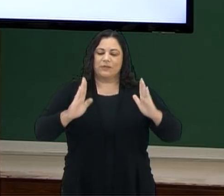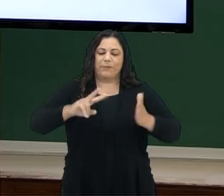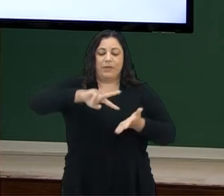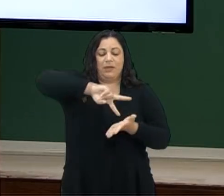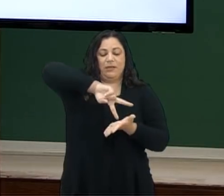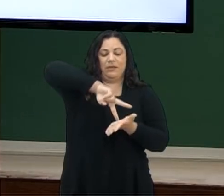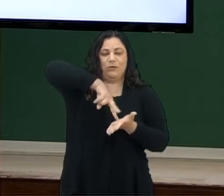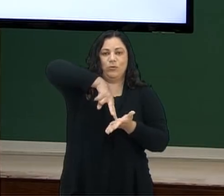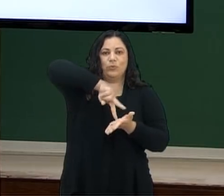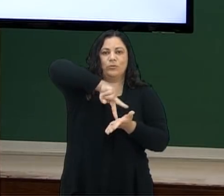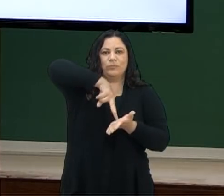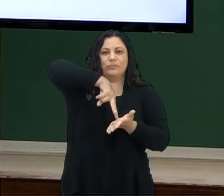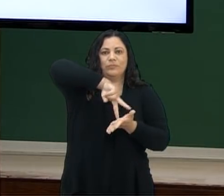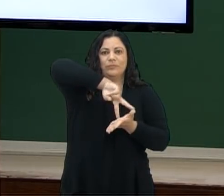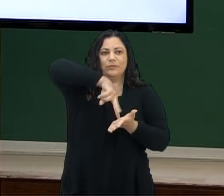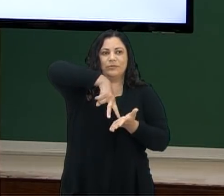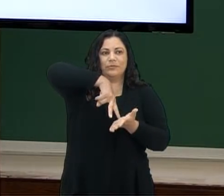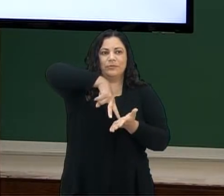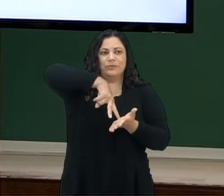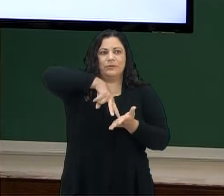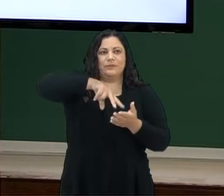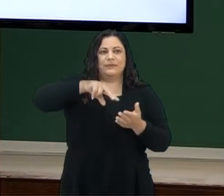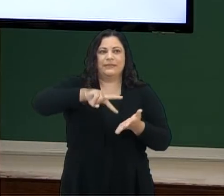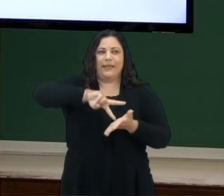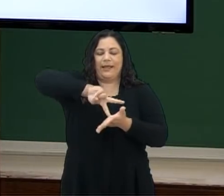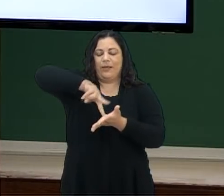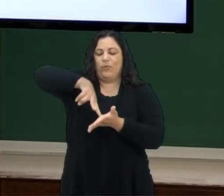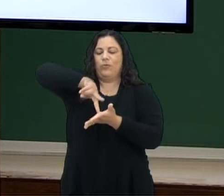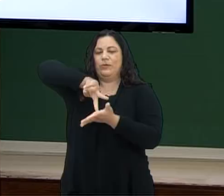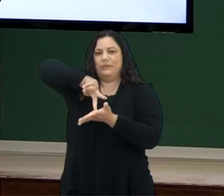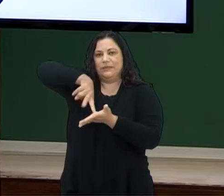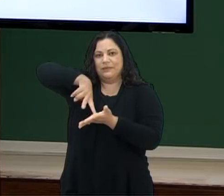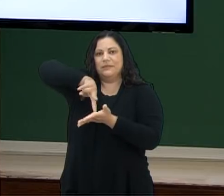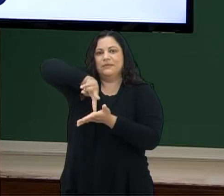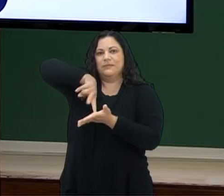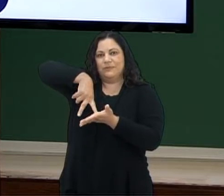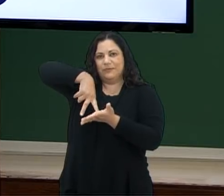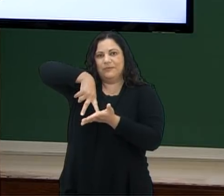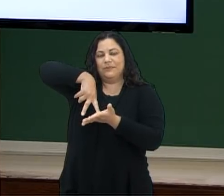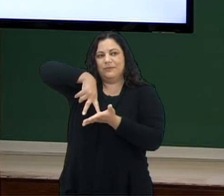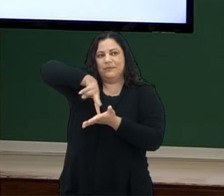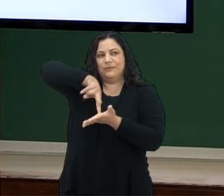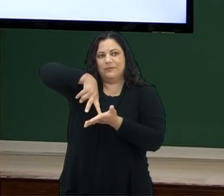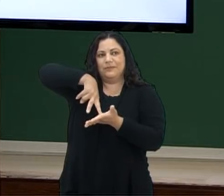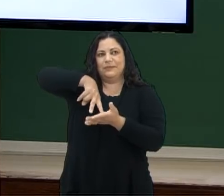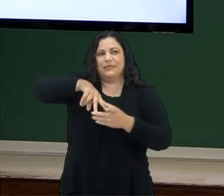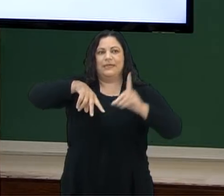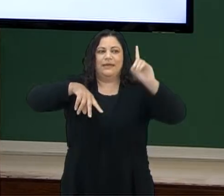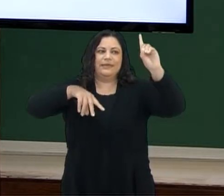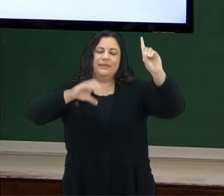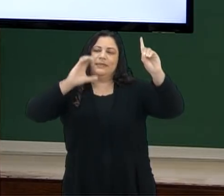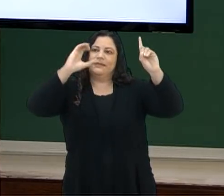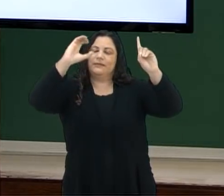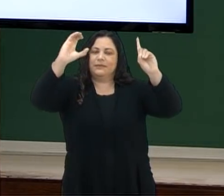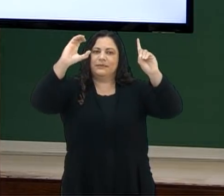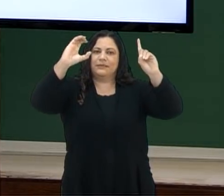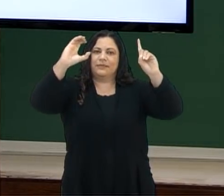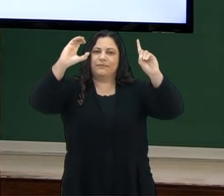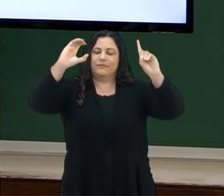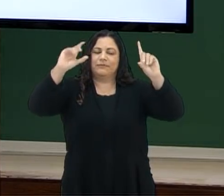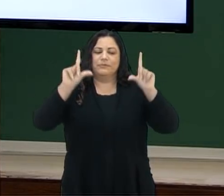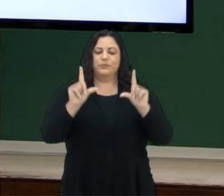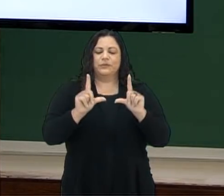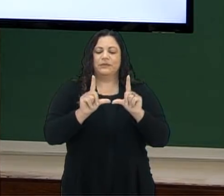você transfere a medida do tamanho aqui e aqui. Temos aqui o segmento DC. E temos então o nosso quadrado